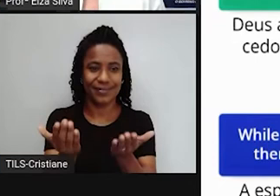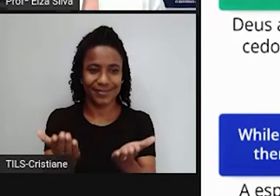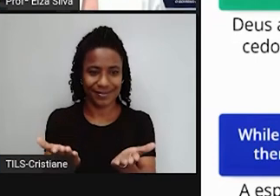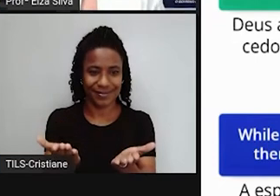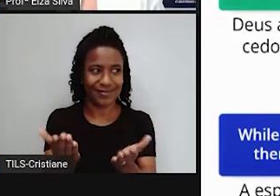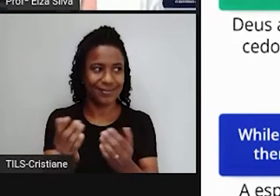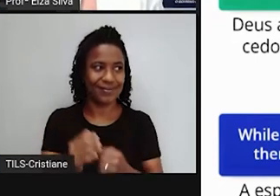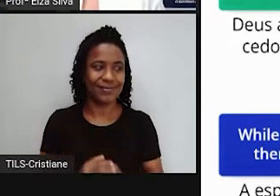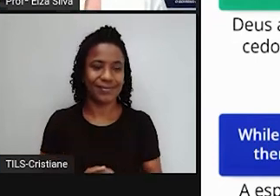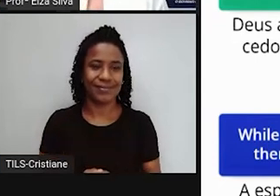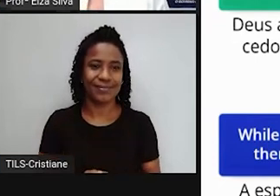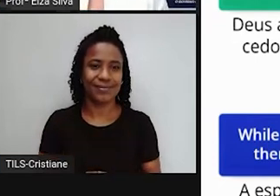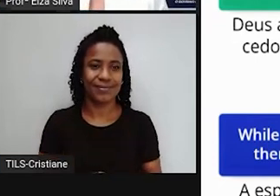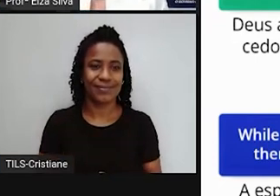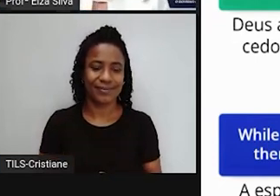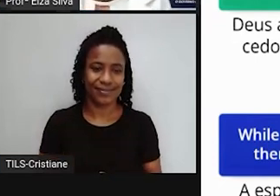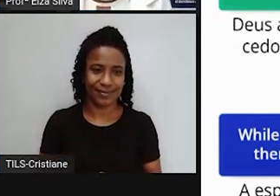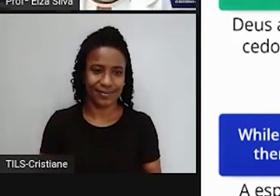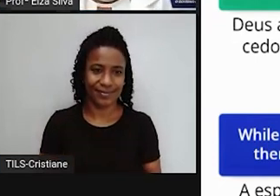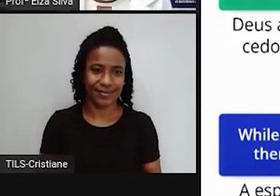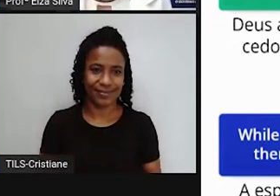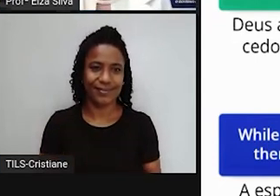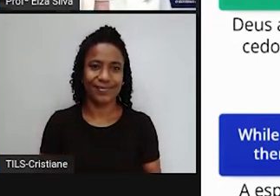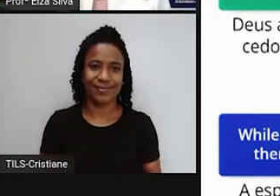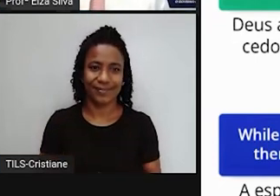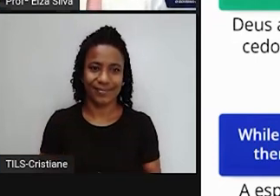success is paved with failure.